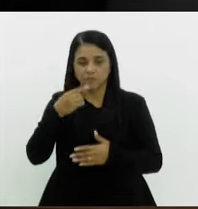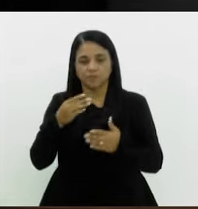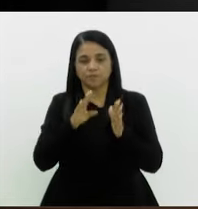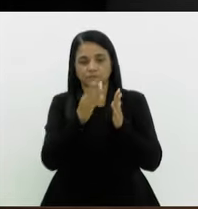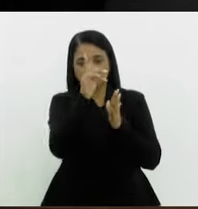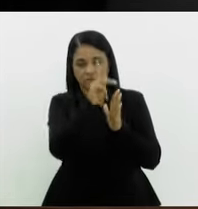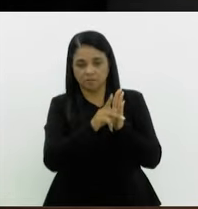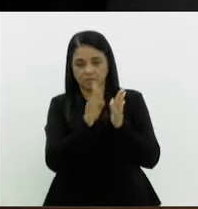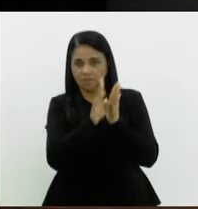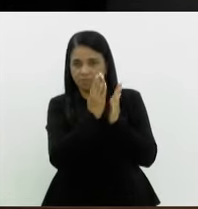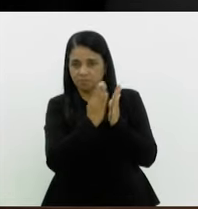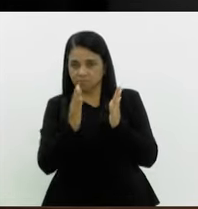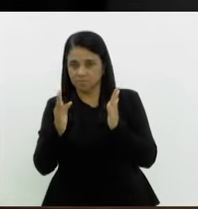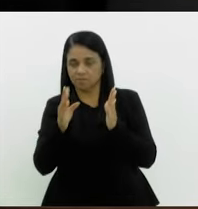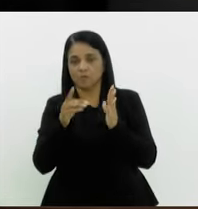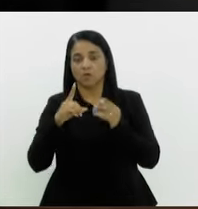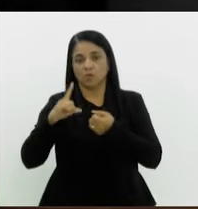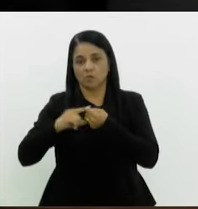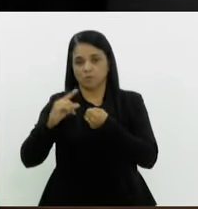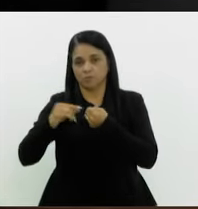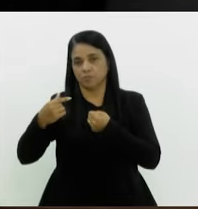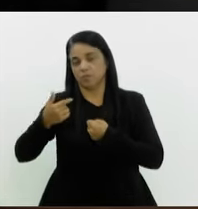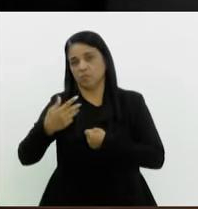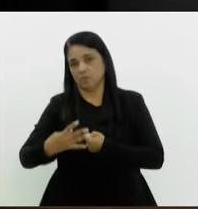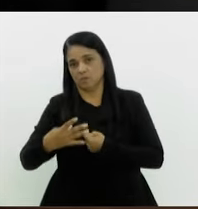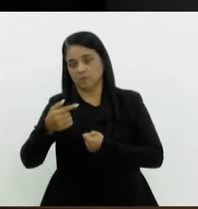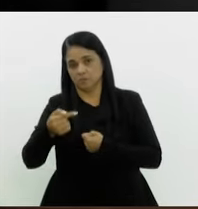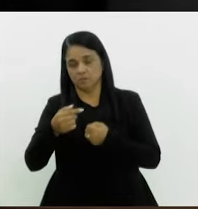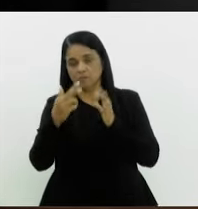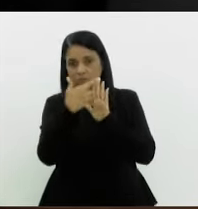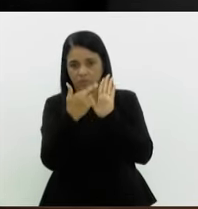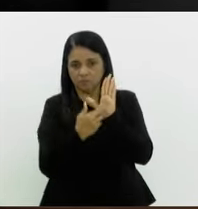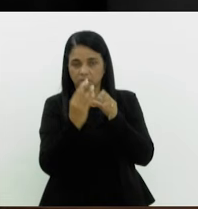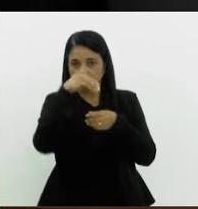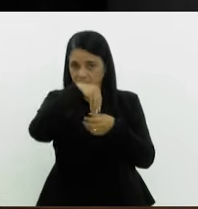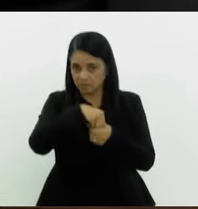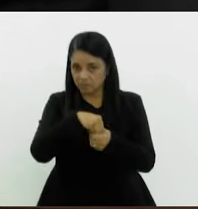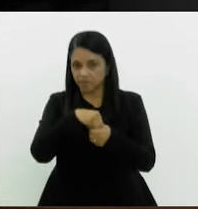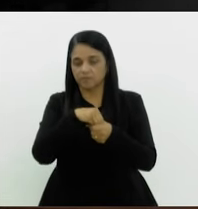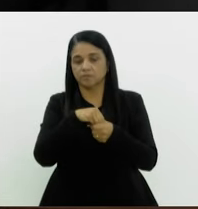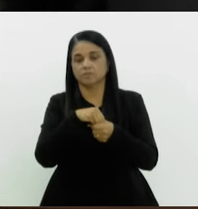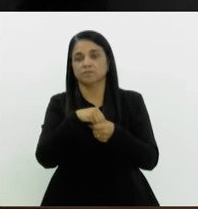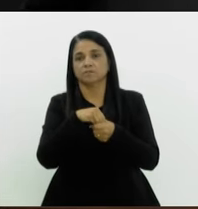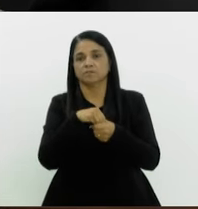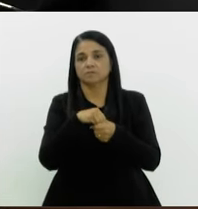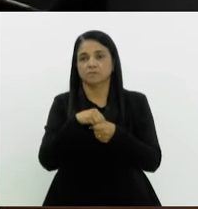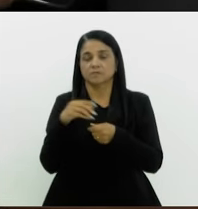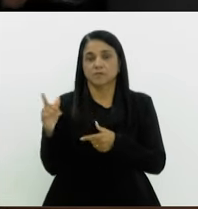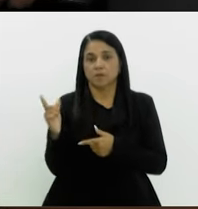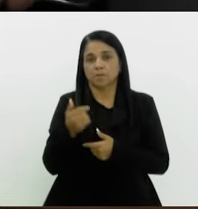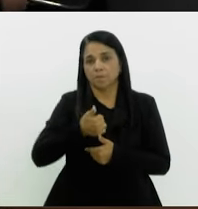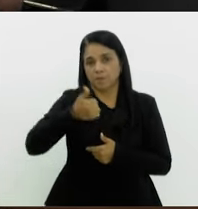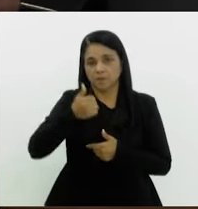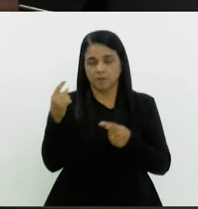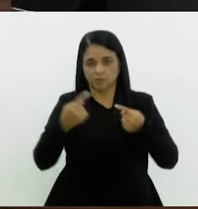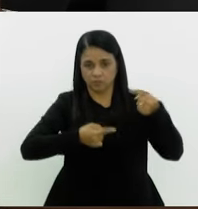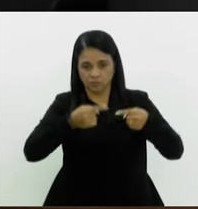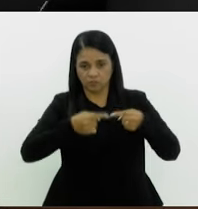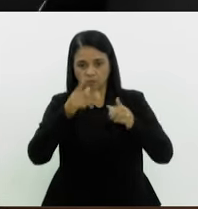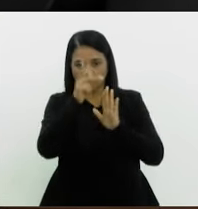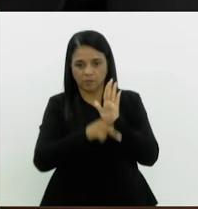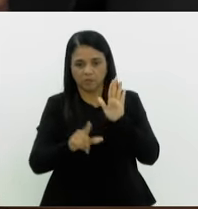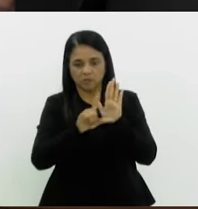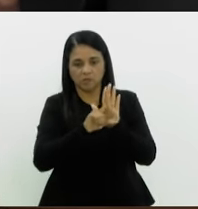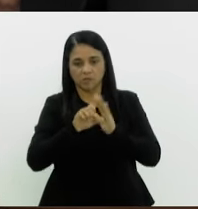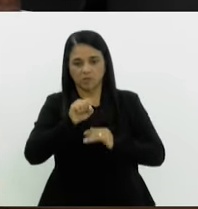com o parágrafo 1º do artigo 47 do Regimento Interno, em tramitação ordinária, em primeira discussão, projeto